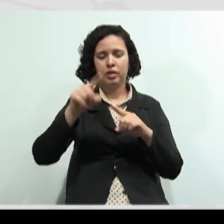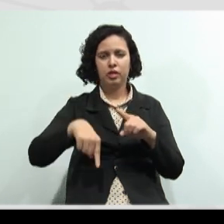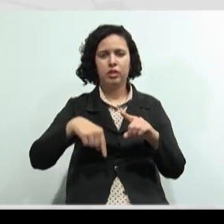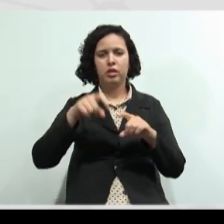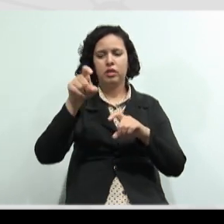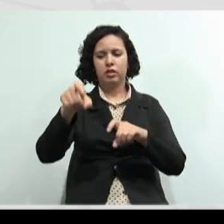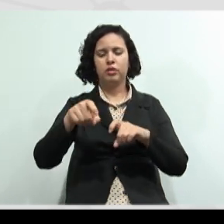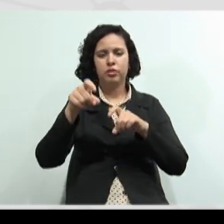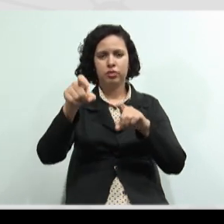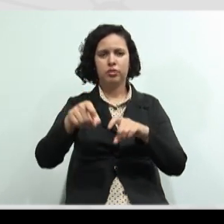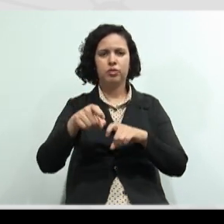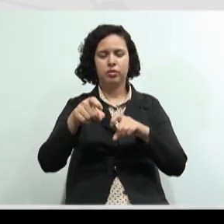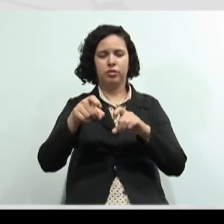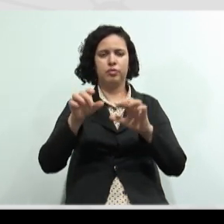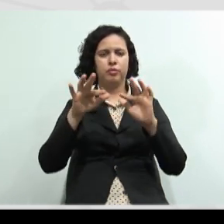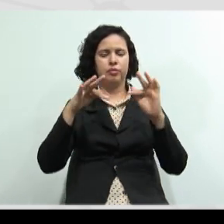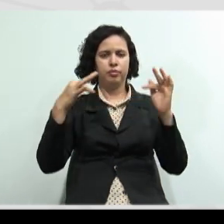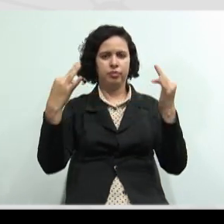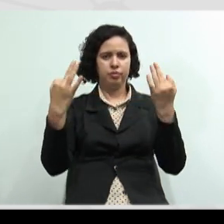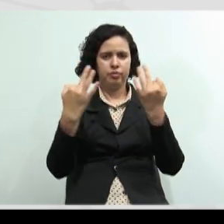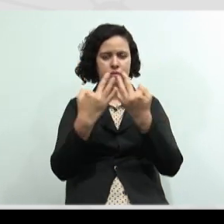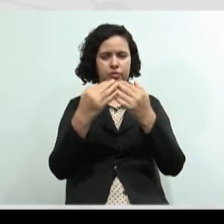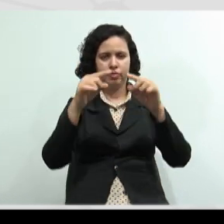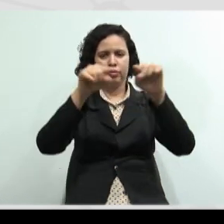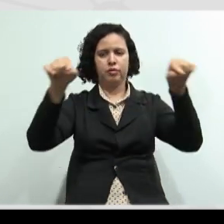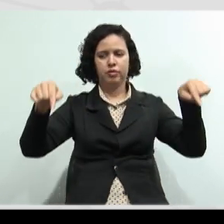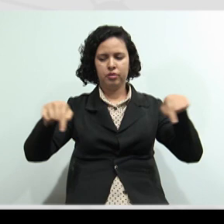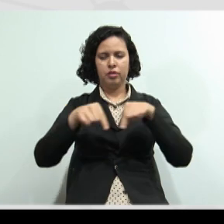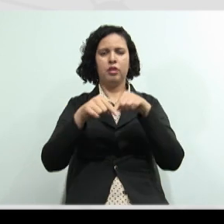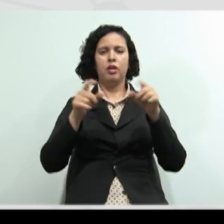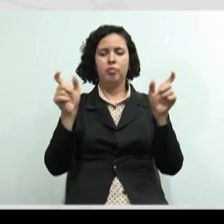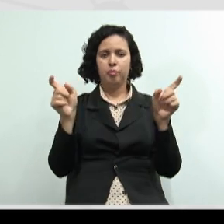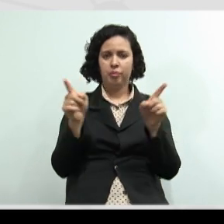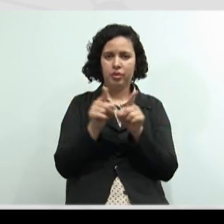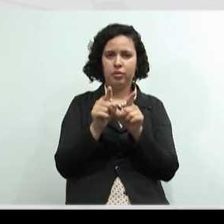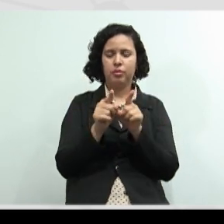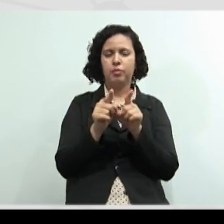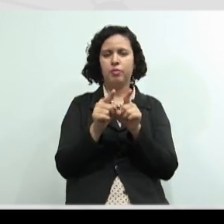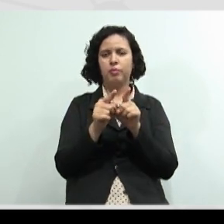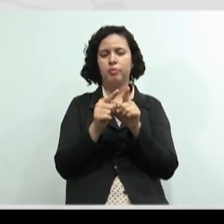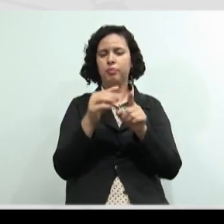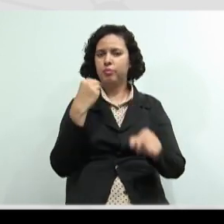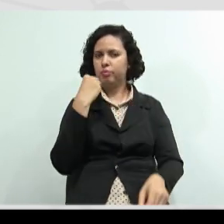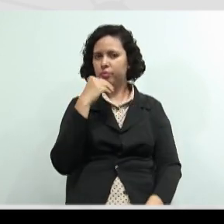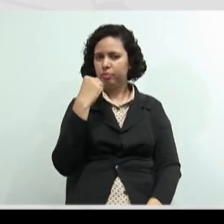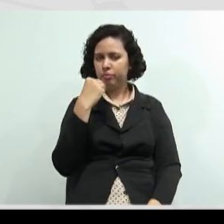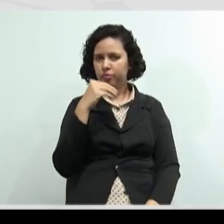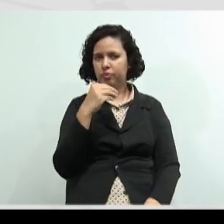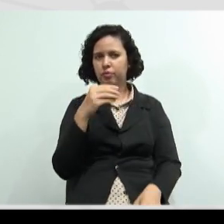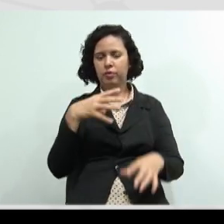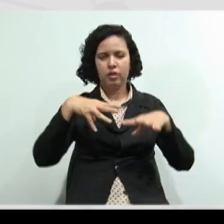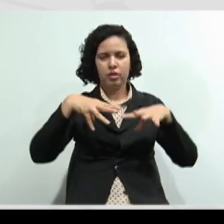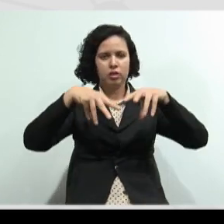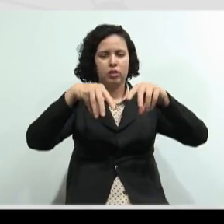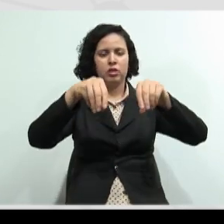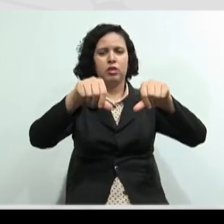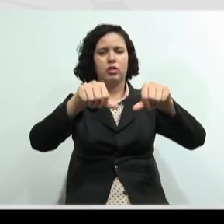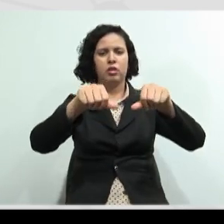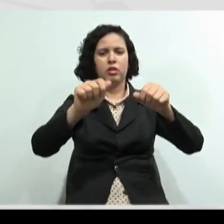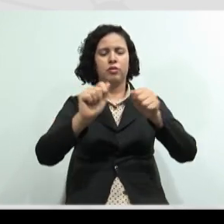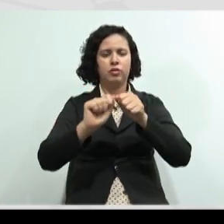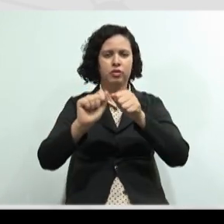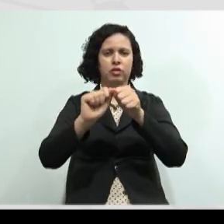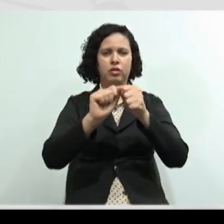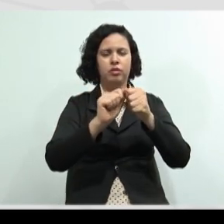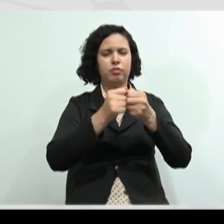uma propriedade de terra menor, onde o proprietário tem que aproveitar essa pequena propriedade de terra e produzir várias